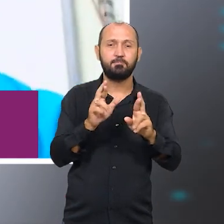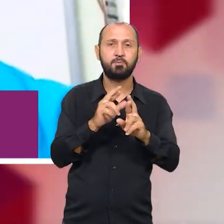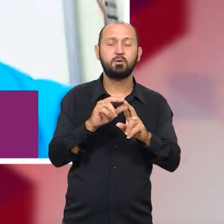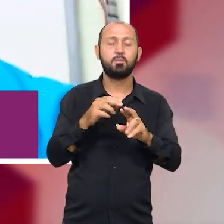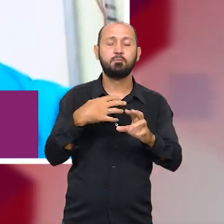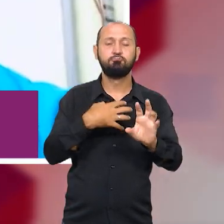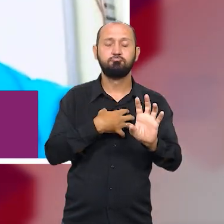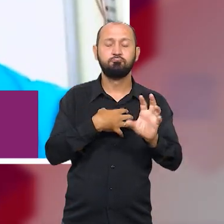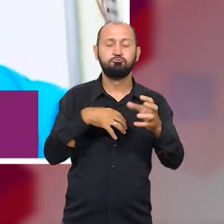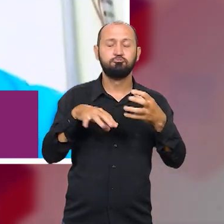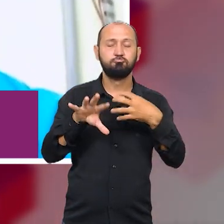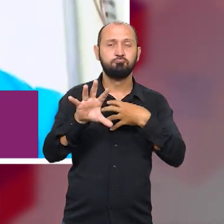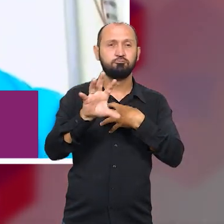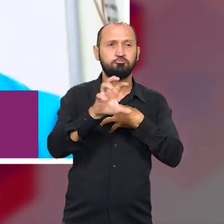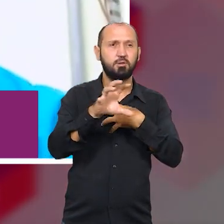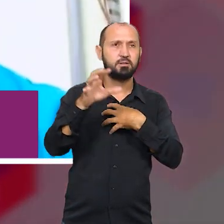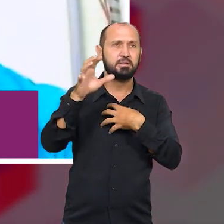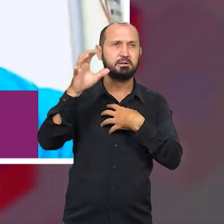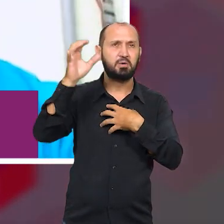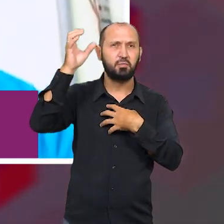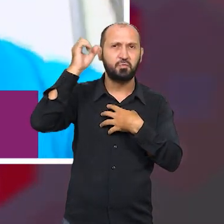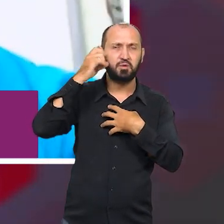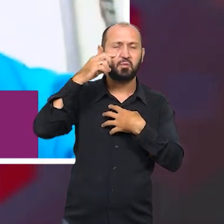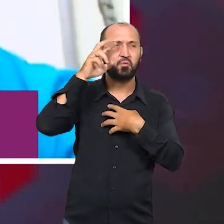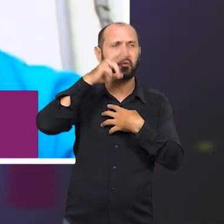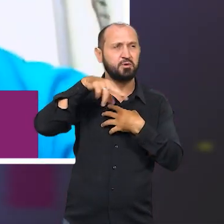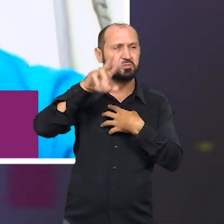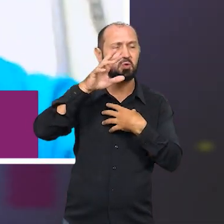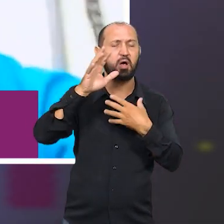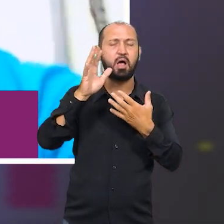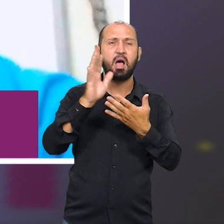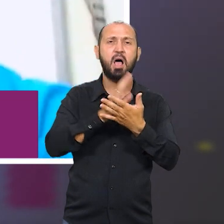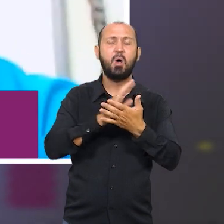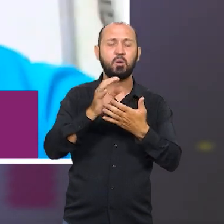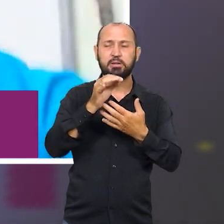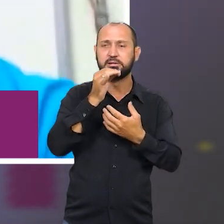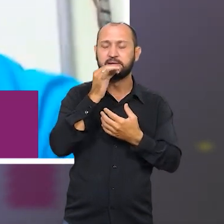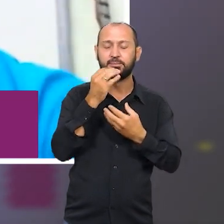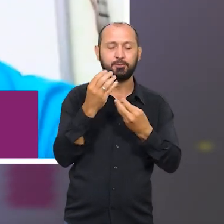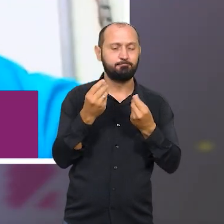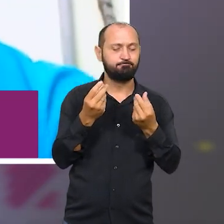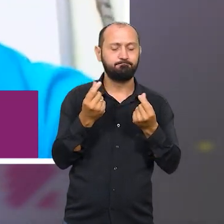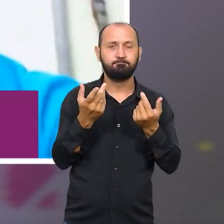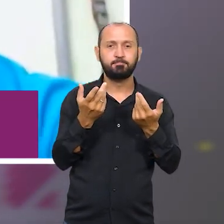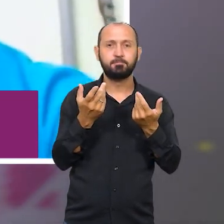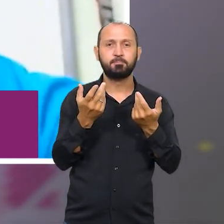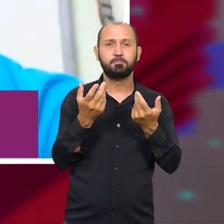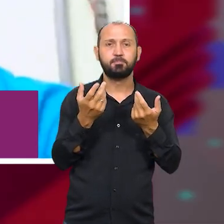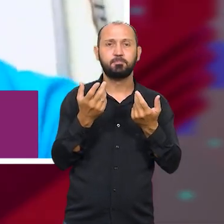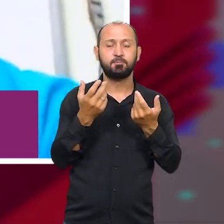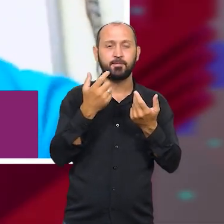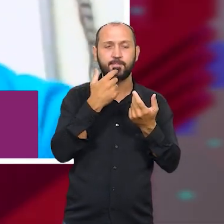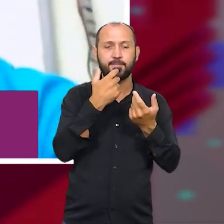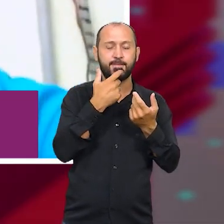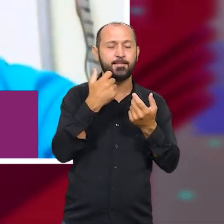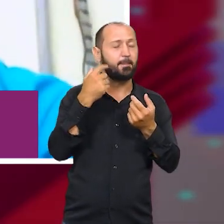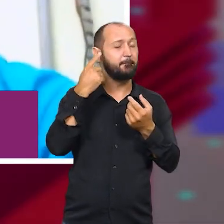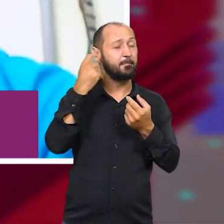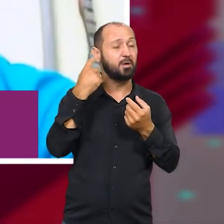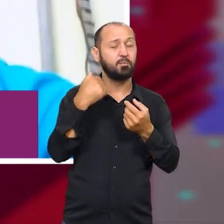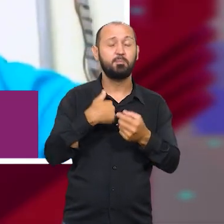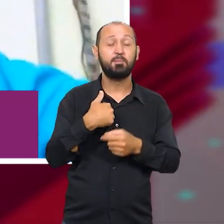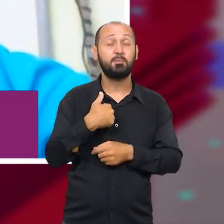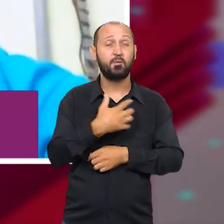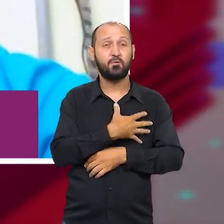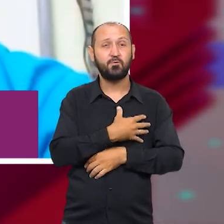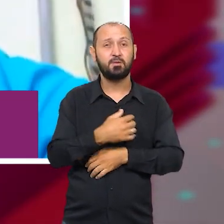sensorial, seja auditiva, visual, alguns não conseguem luz forte, barulho. Meu filho tem grande problema